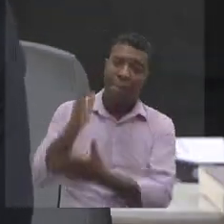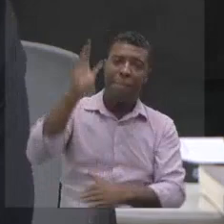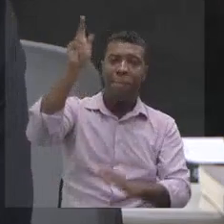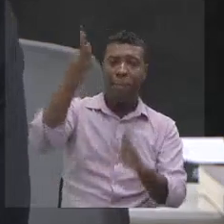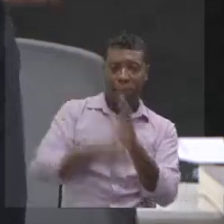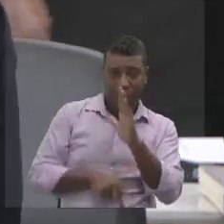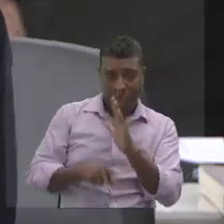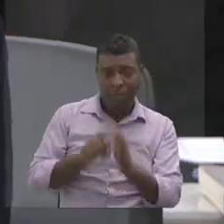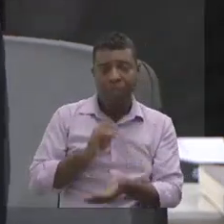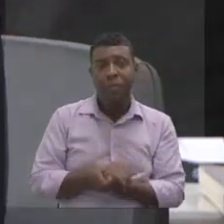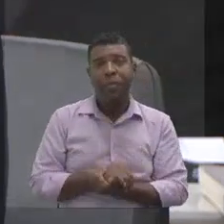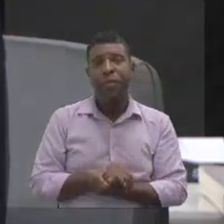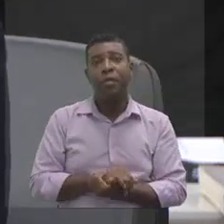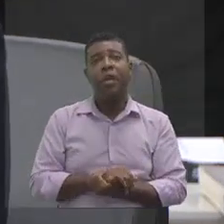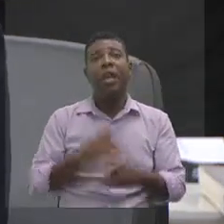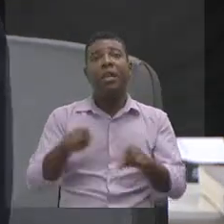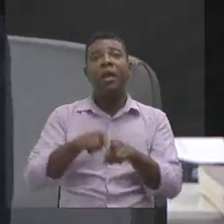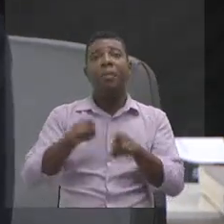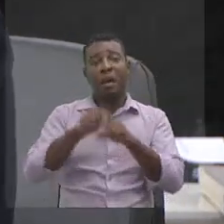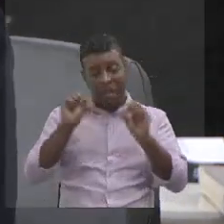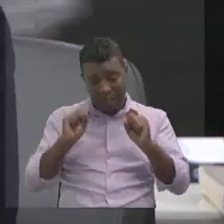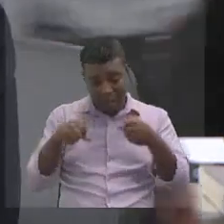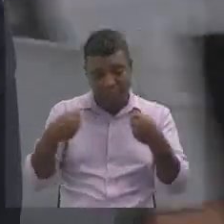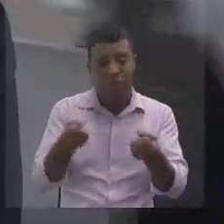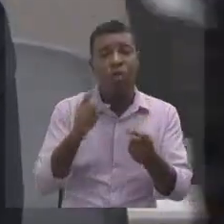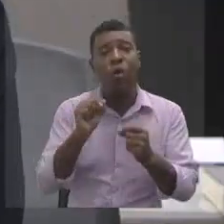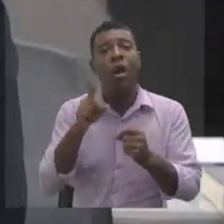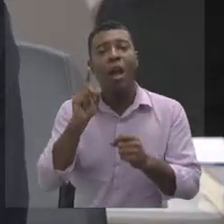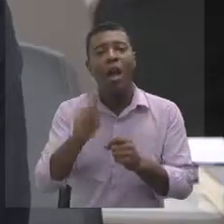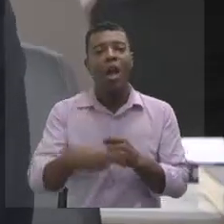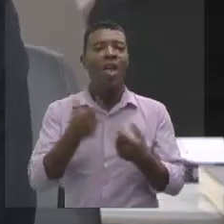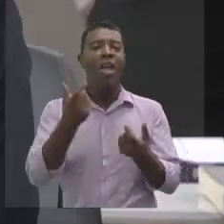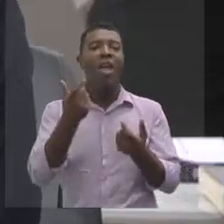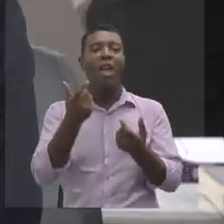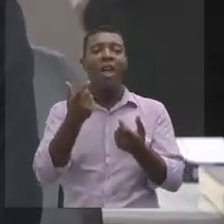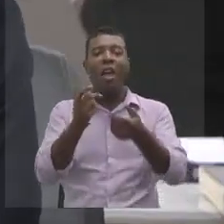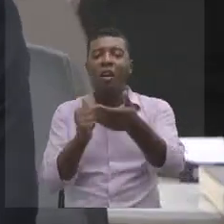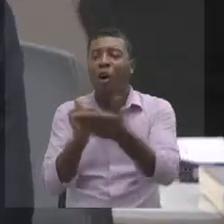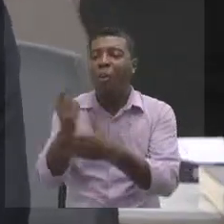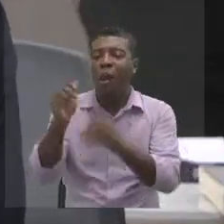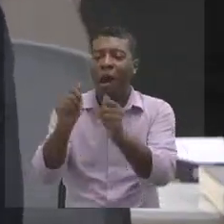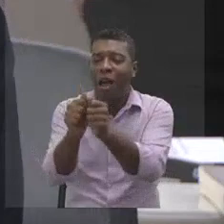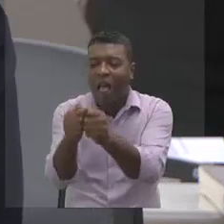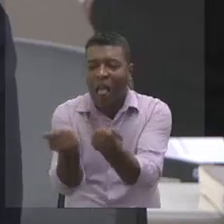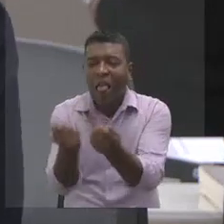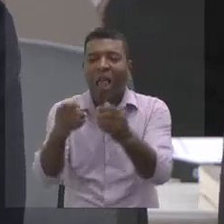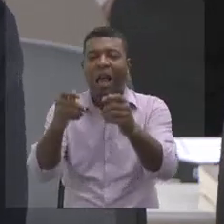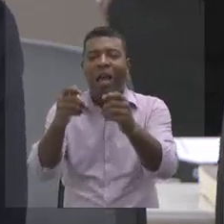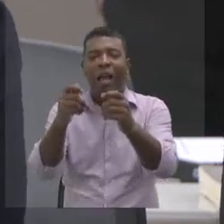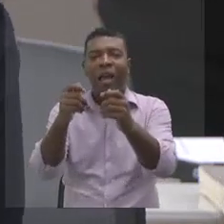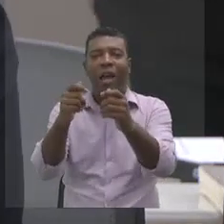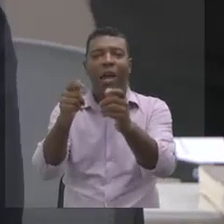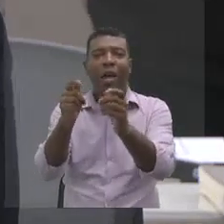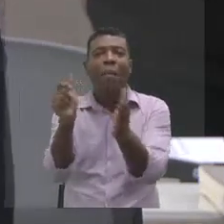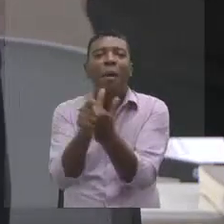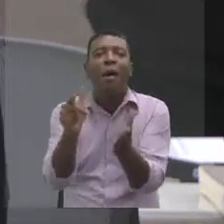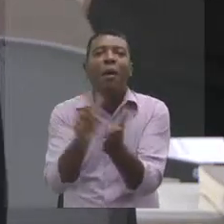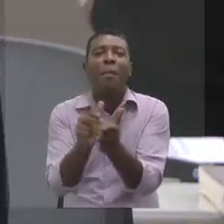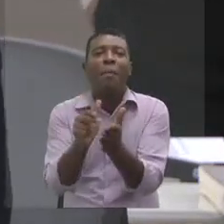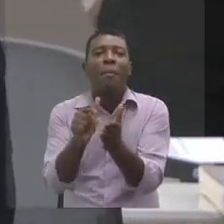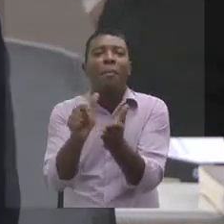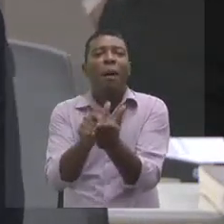um esforço grande de bieletagem digital então também hoje a gente né para buscar essa integração né do metrô com os outros